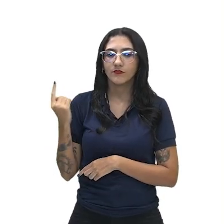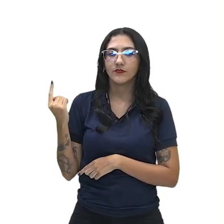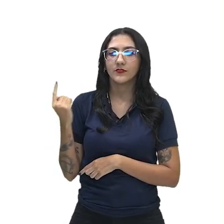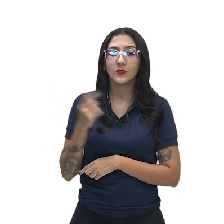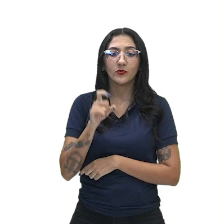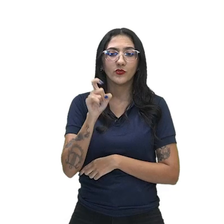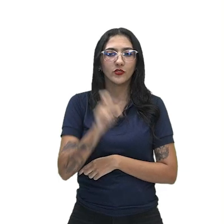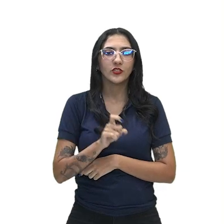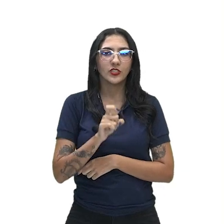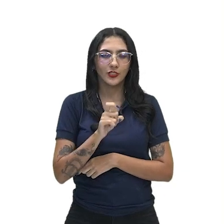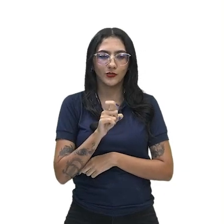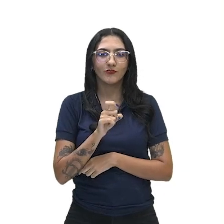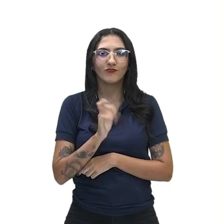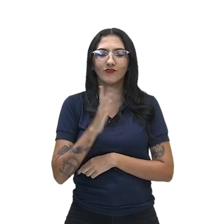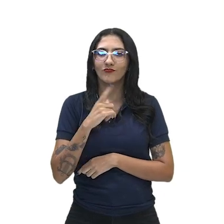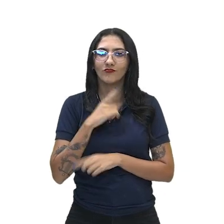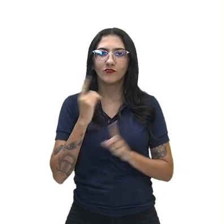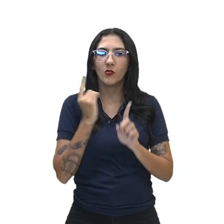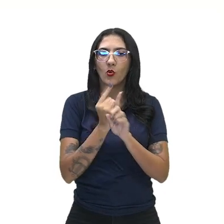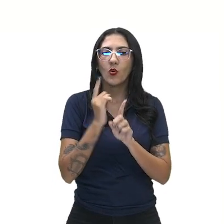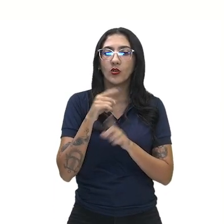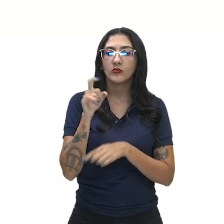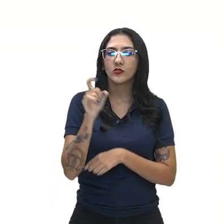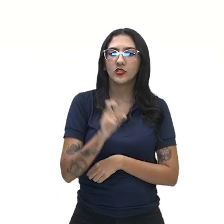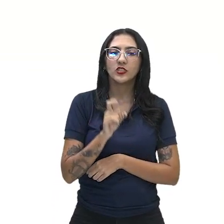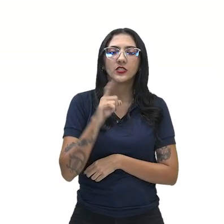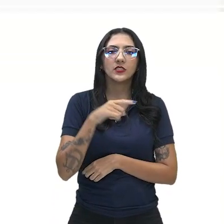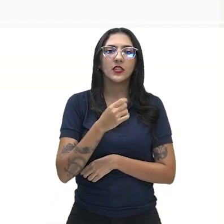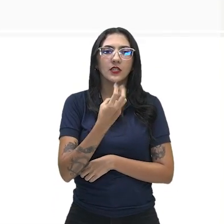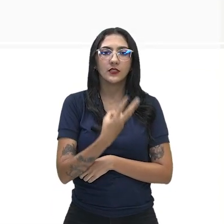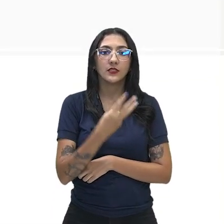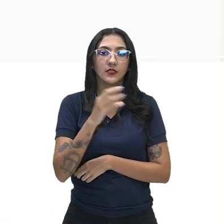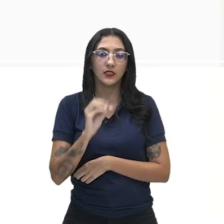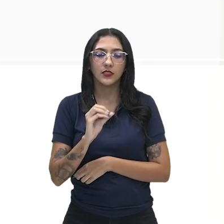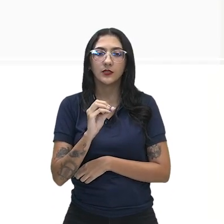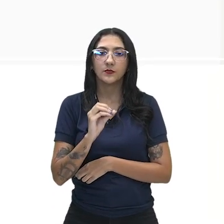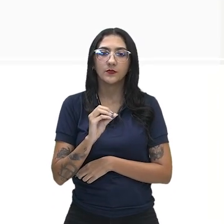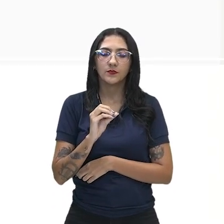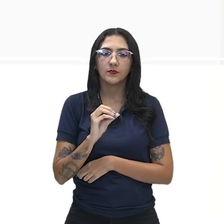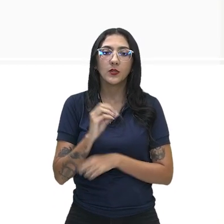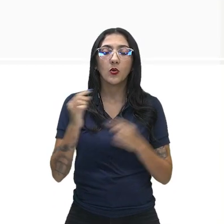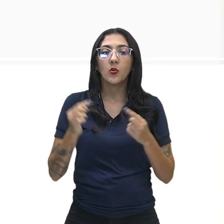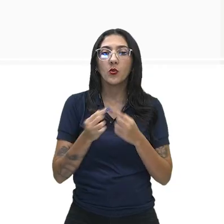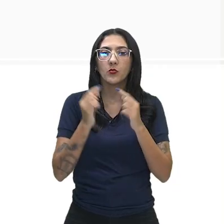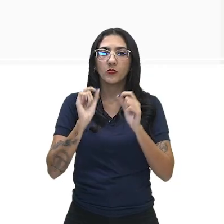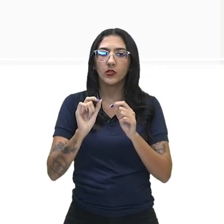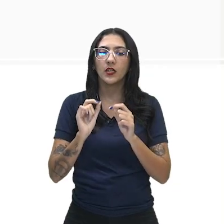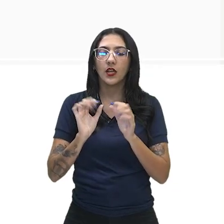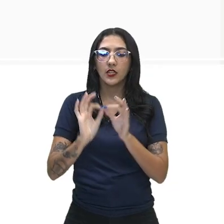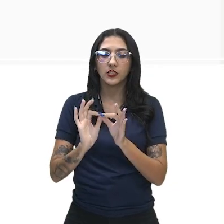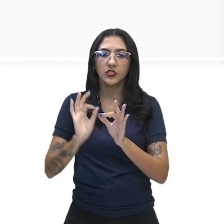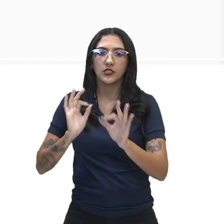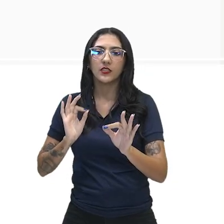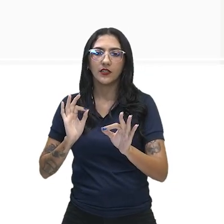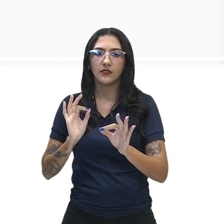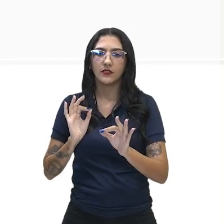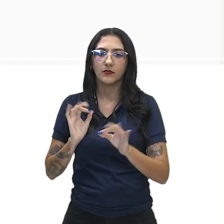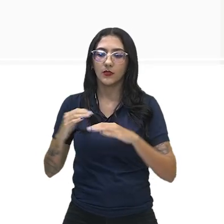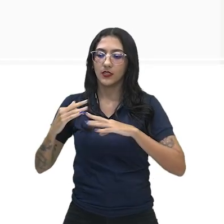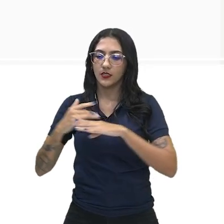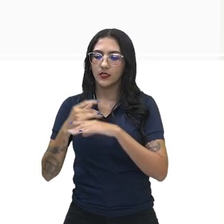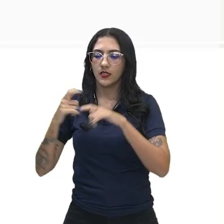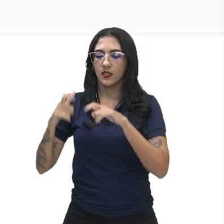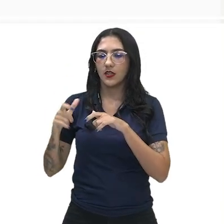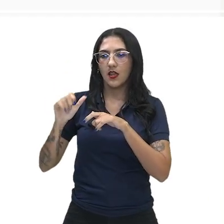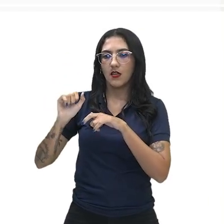x. Acabamos de descobrir o valor da distância entre a cidade A e